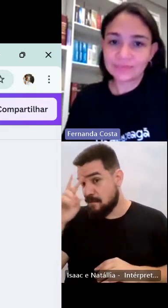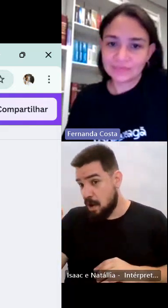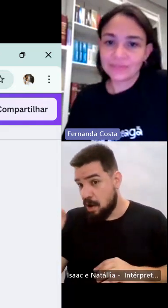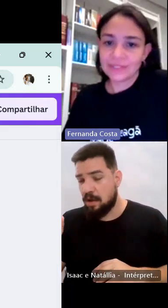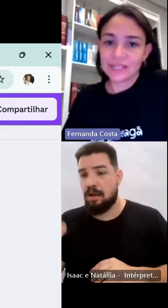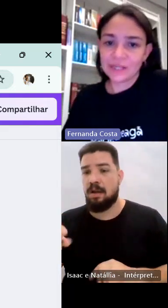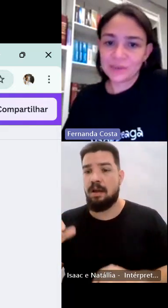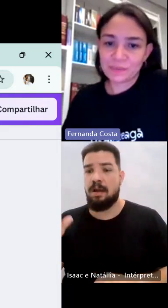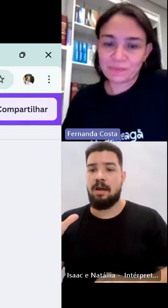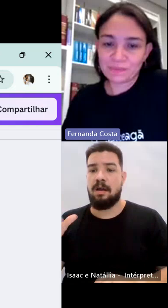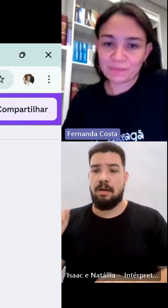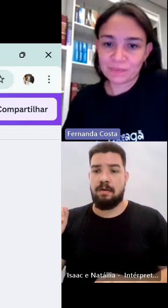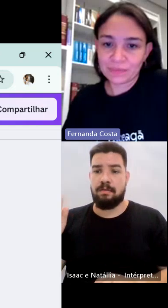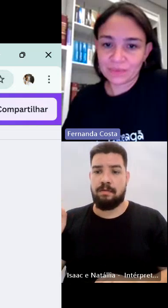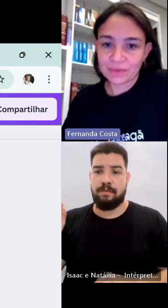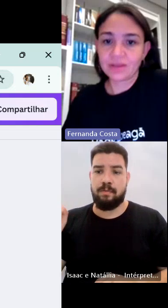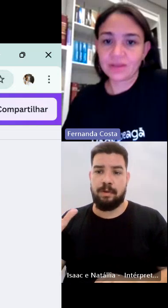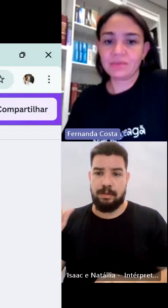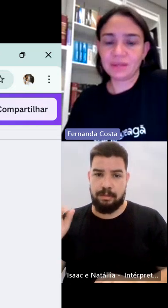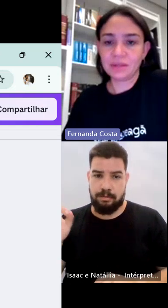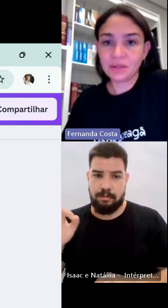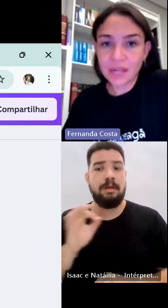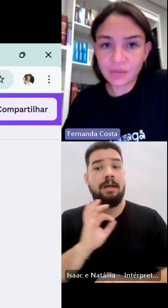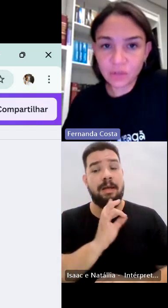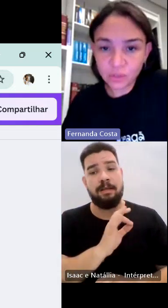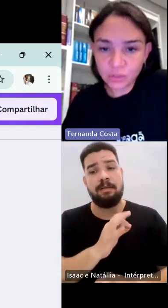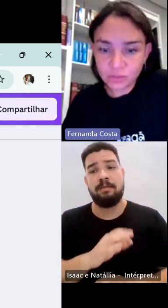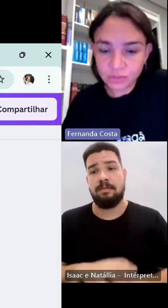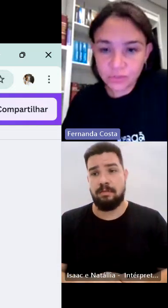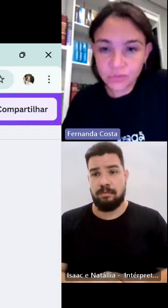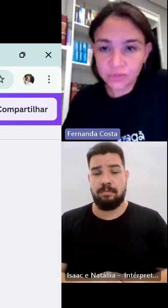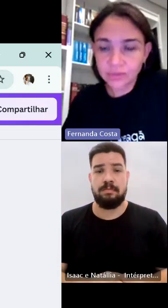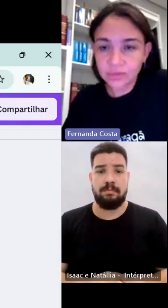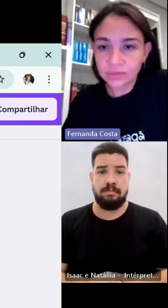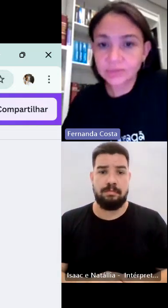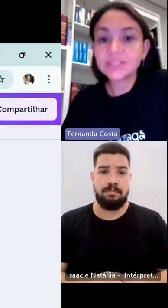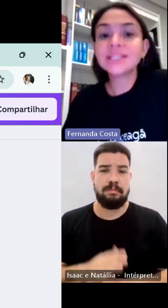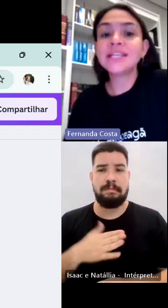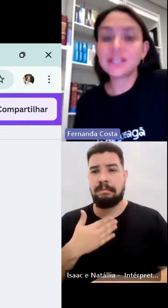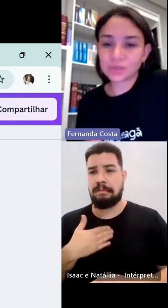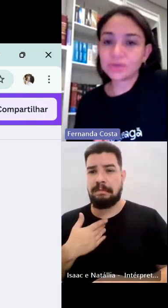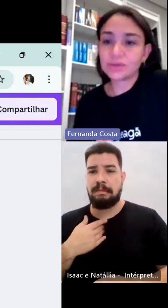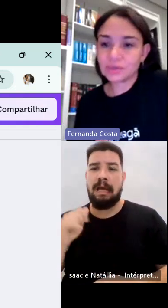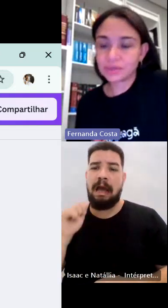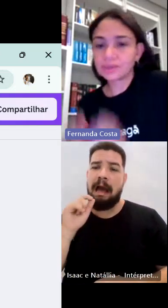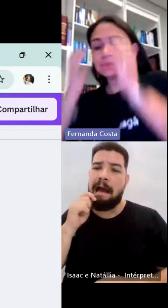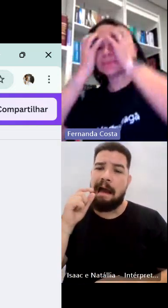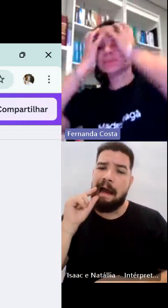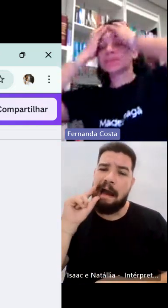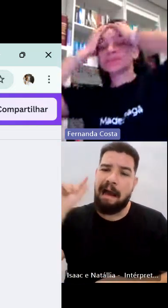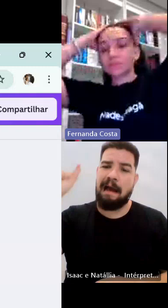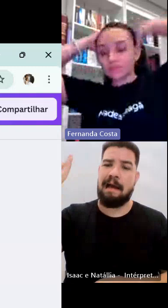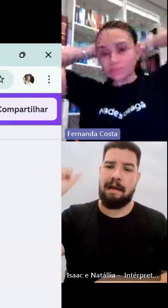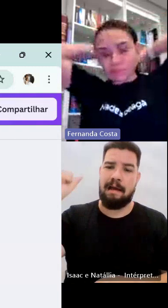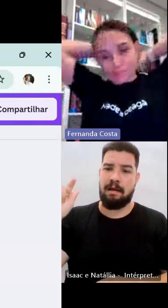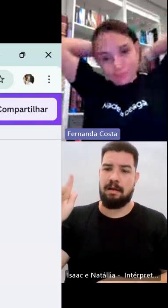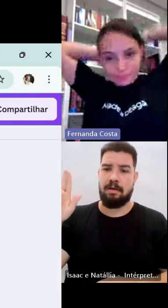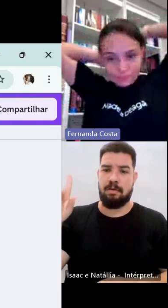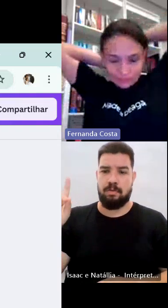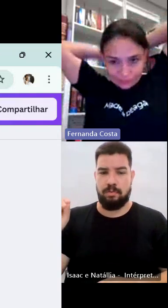frequências. isso. Ai, pera. Que Não, tem a ver travou? talvez com o agudo, né? Porque muita Isso. pessoa